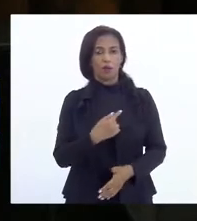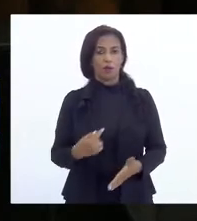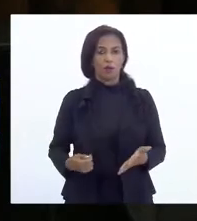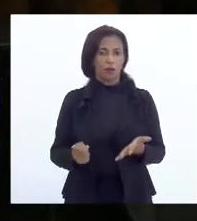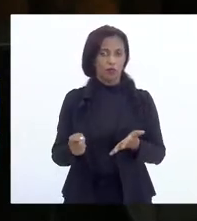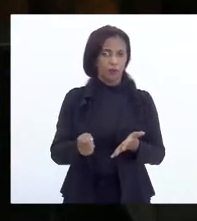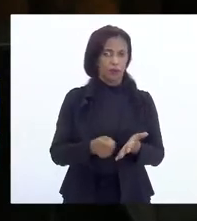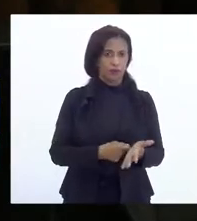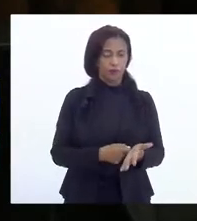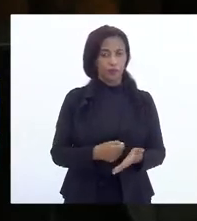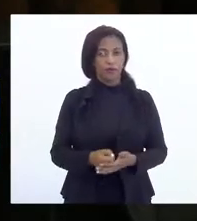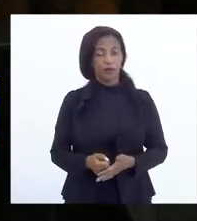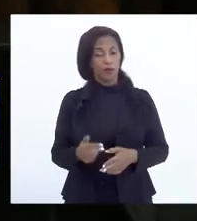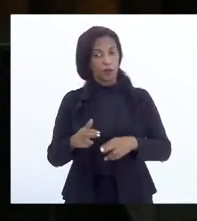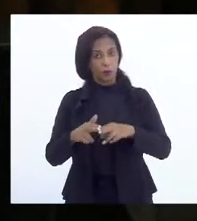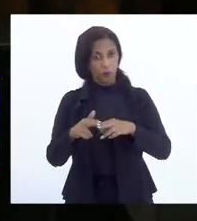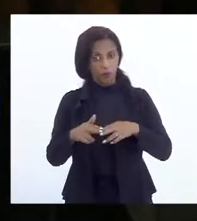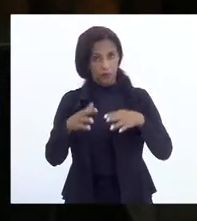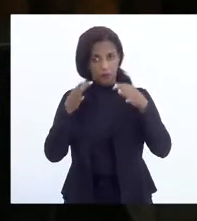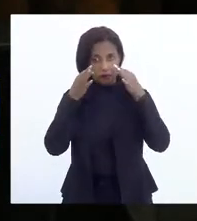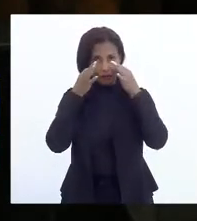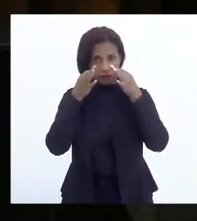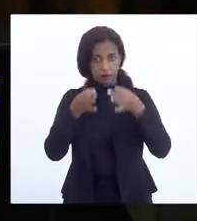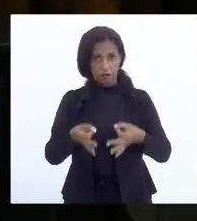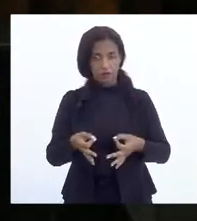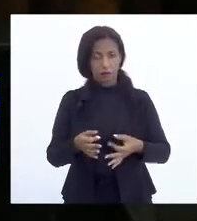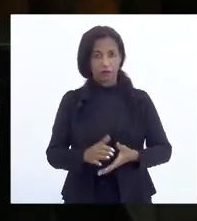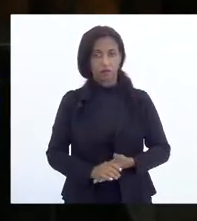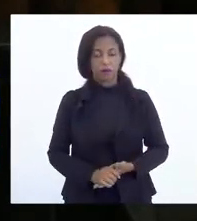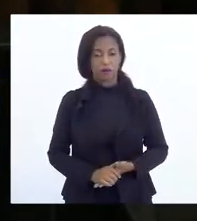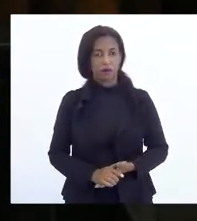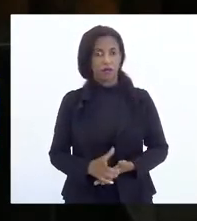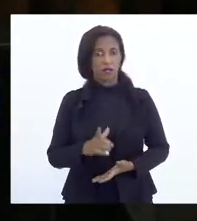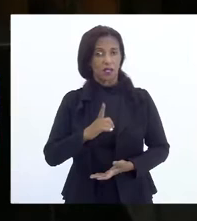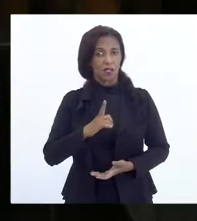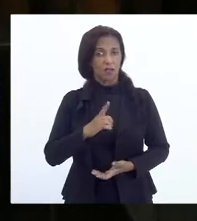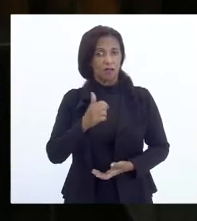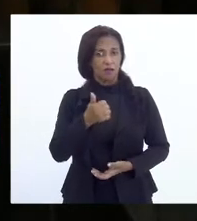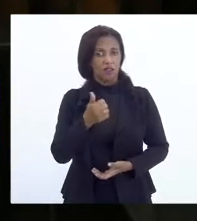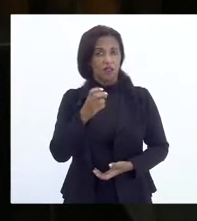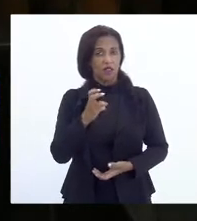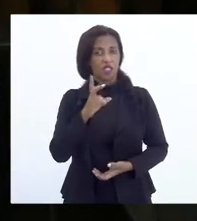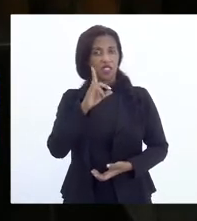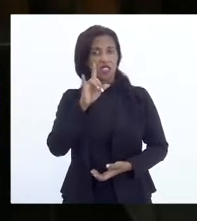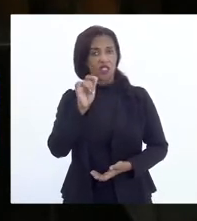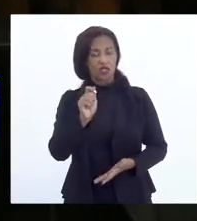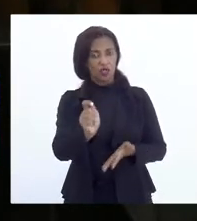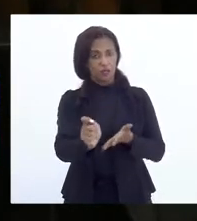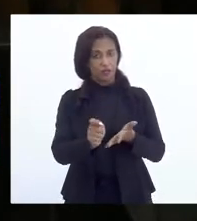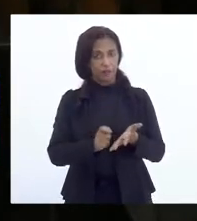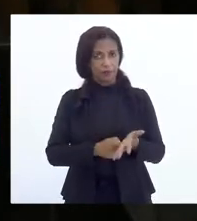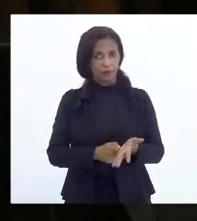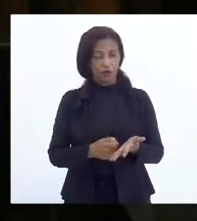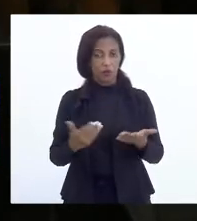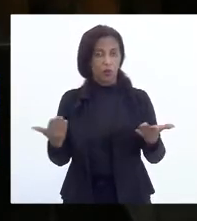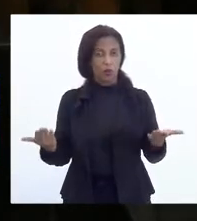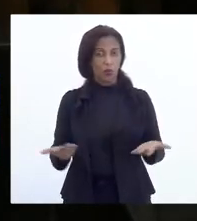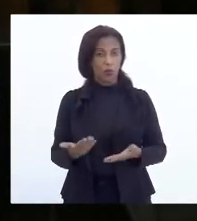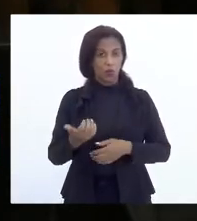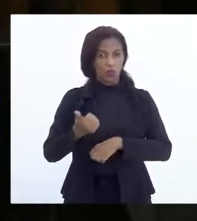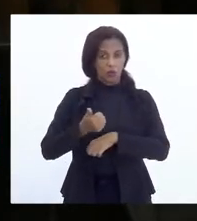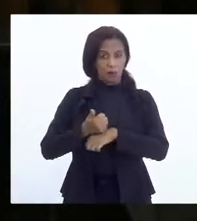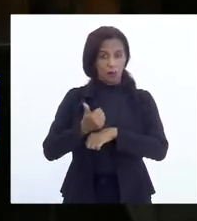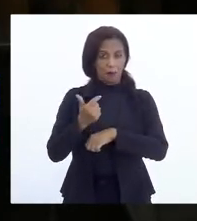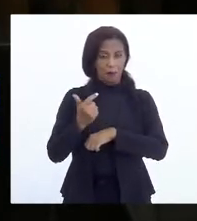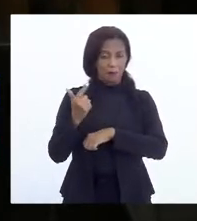sancionar. Por isso estou chamando a atenção. Ele teve 15 dias para sancionar. Hoje, à